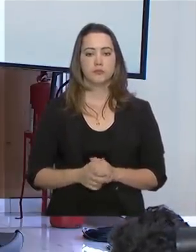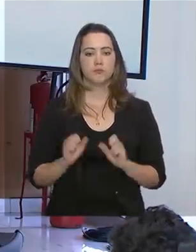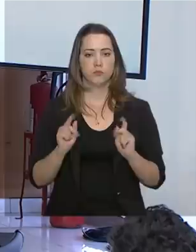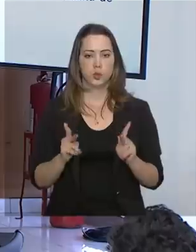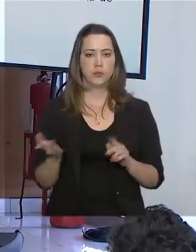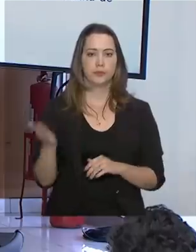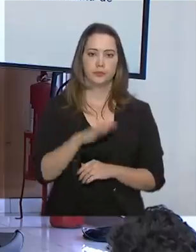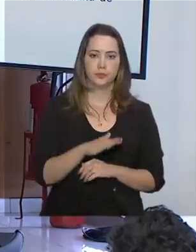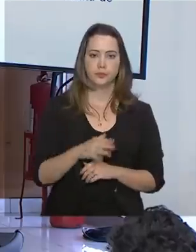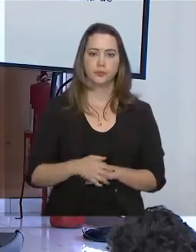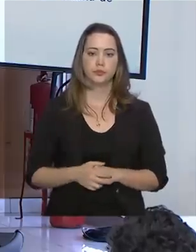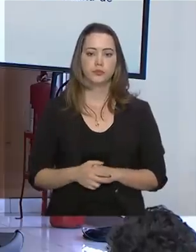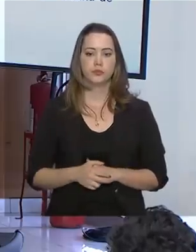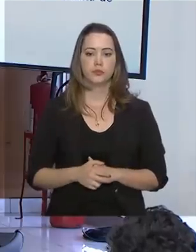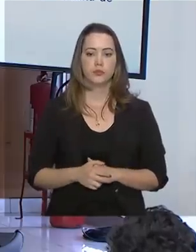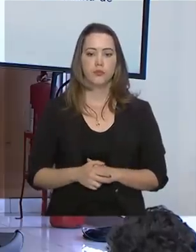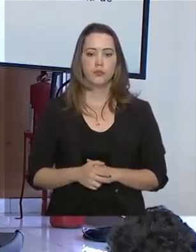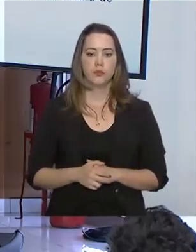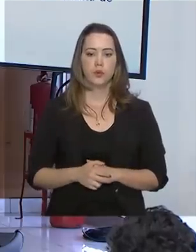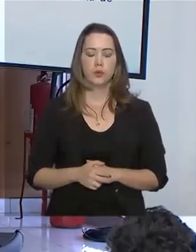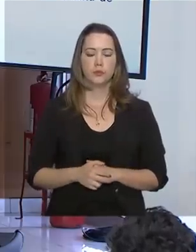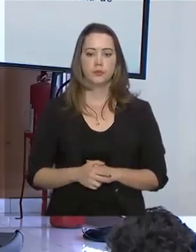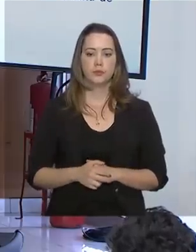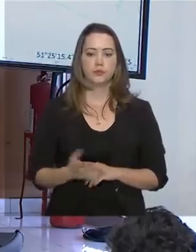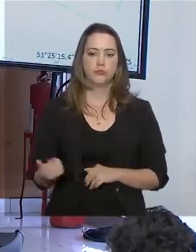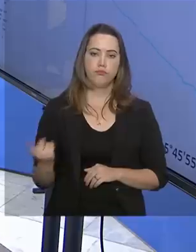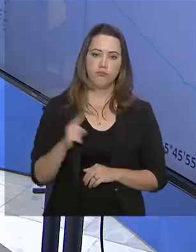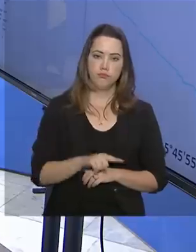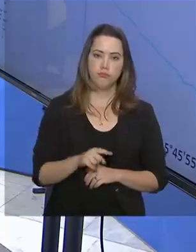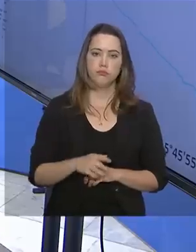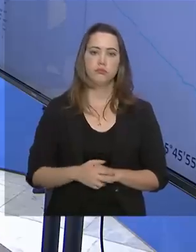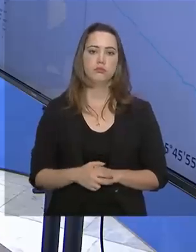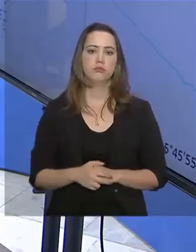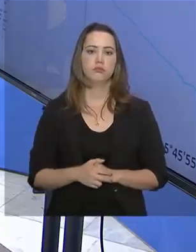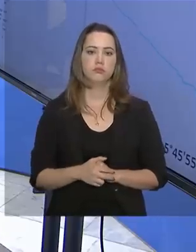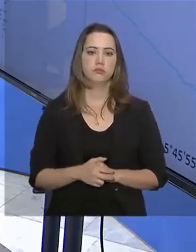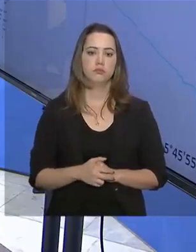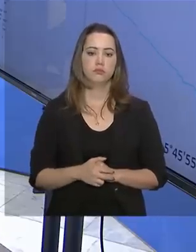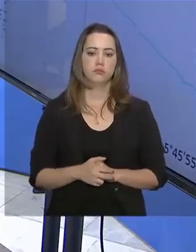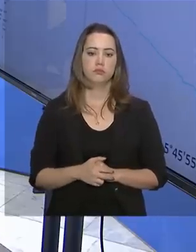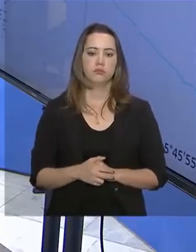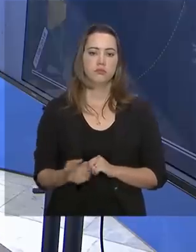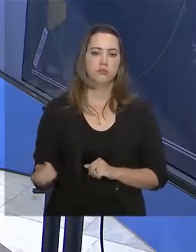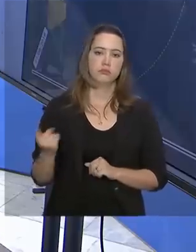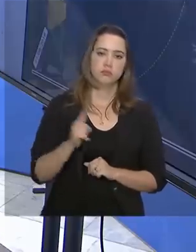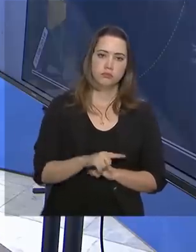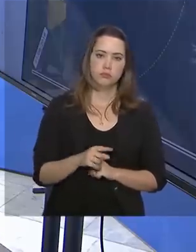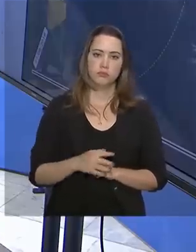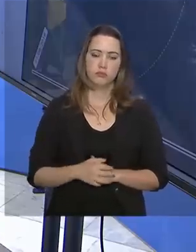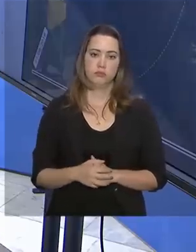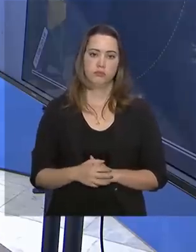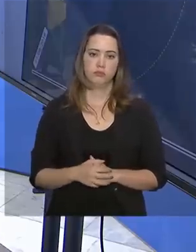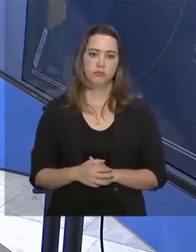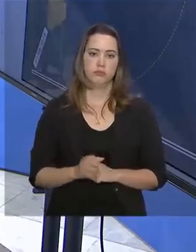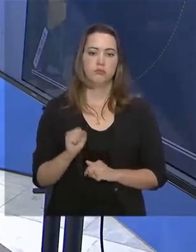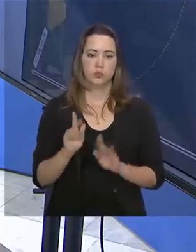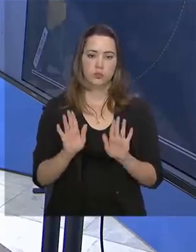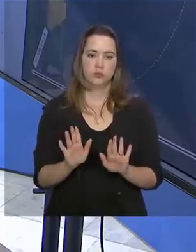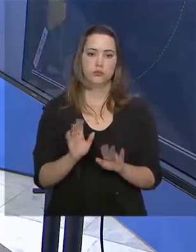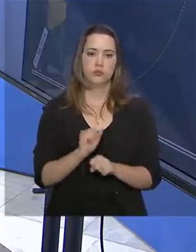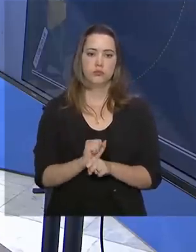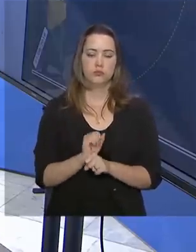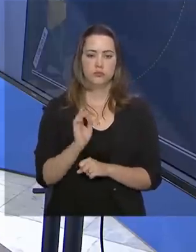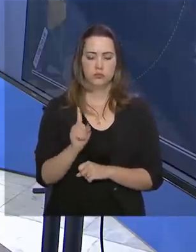ok próximo mas o mais um aí para